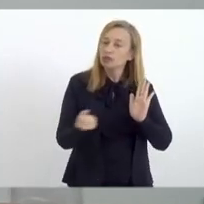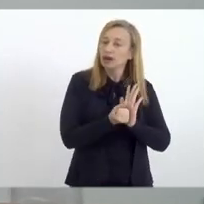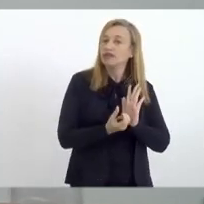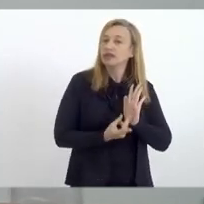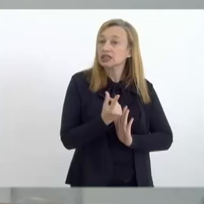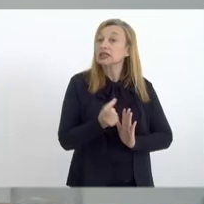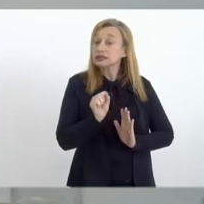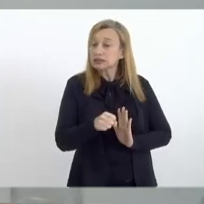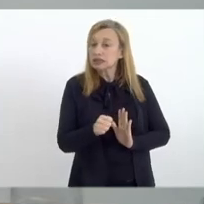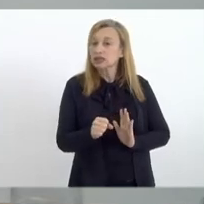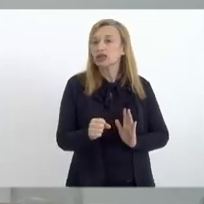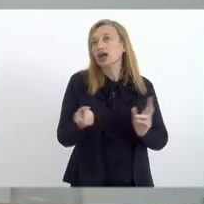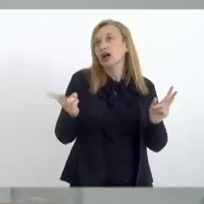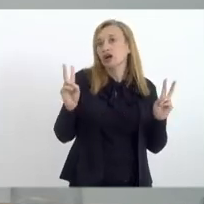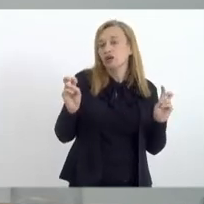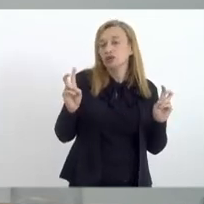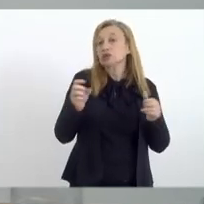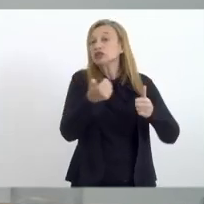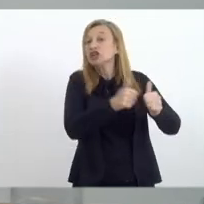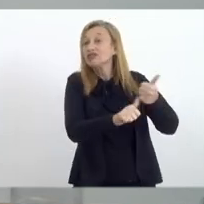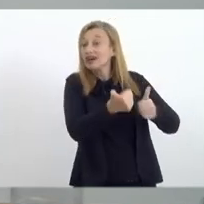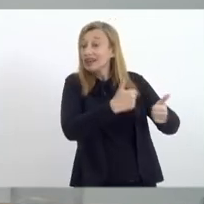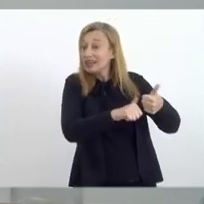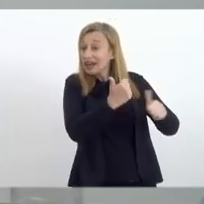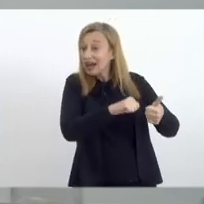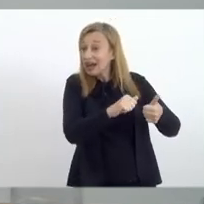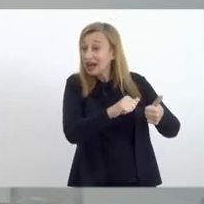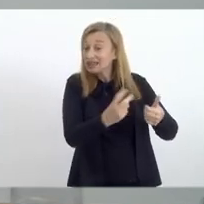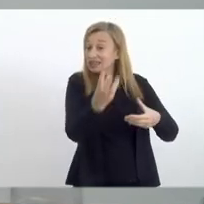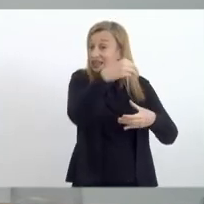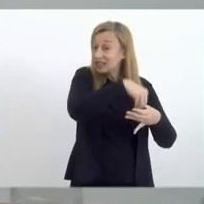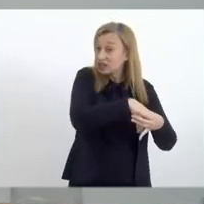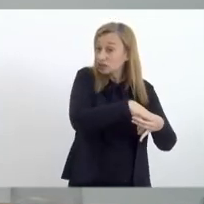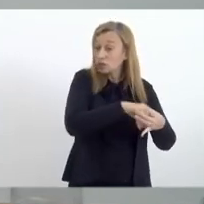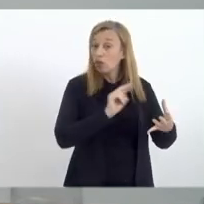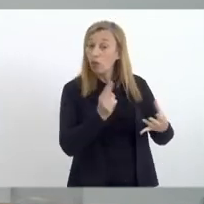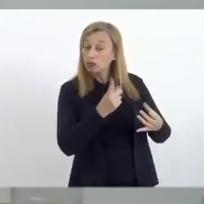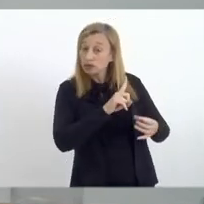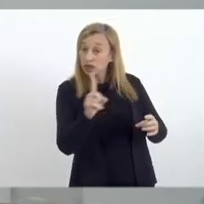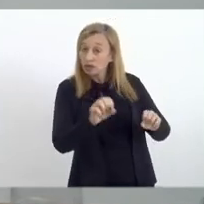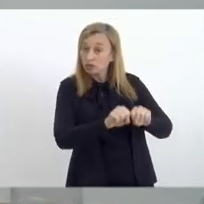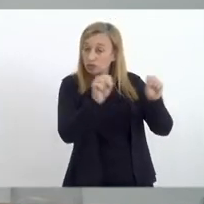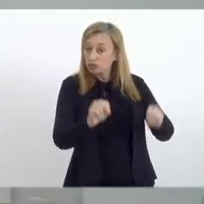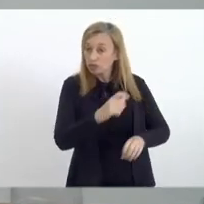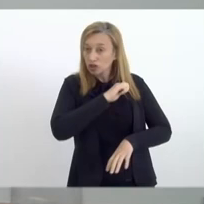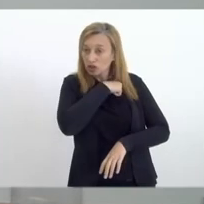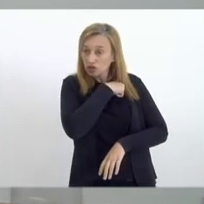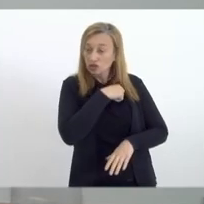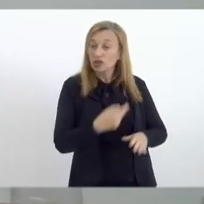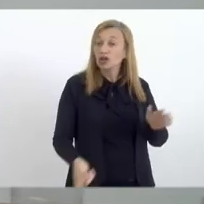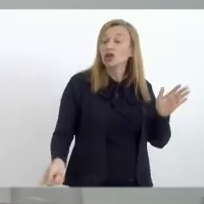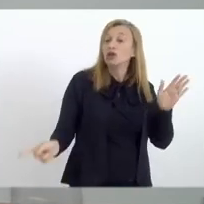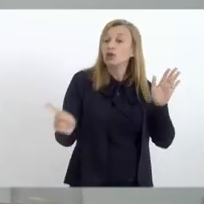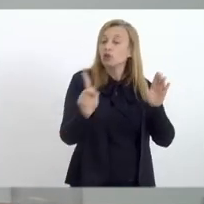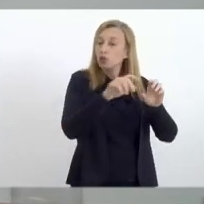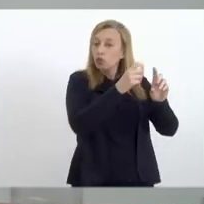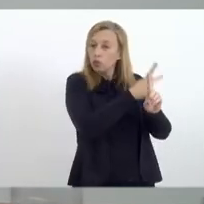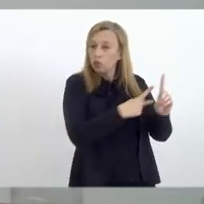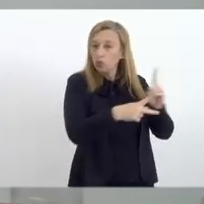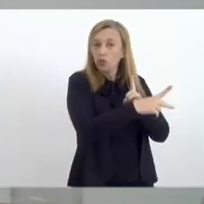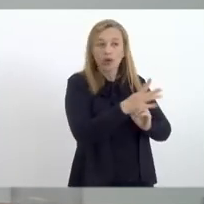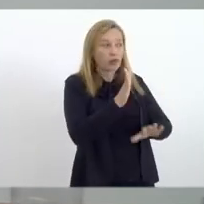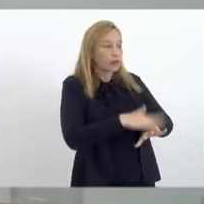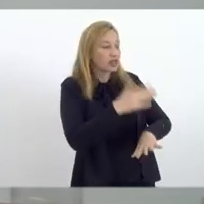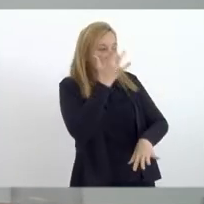financeiro. Aí é uma questão de avaliar se esse impacto está dentro do regime ou não. No caso do Rio Previdência, é mais fácil fazer essa verificação